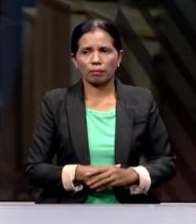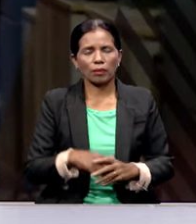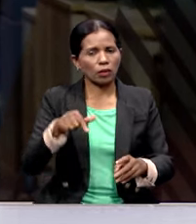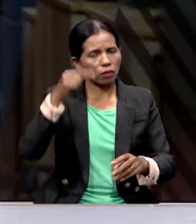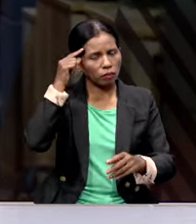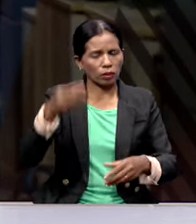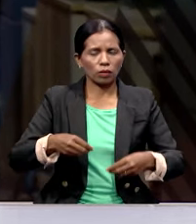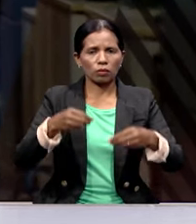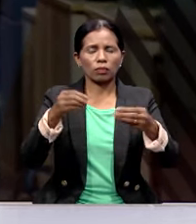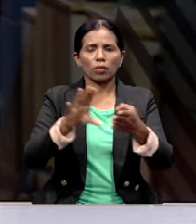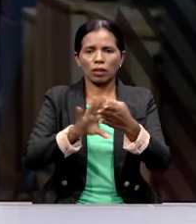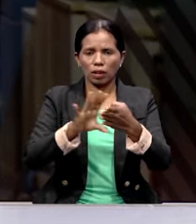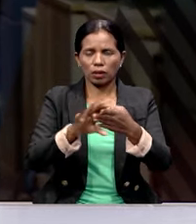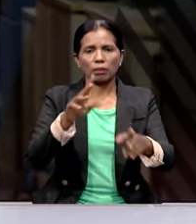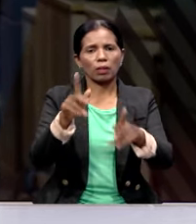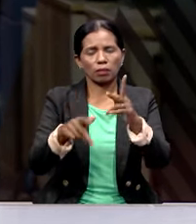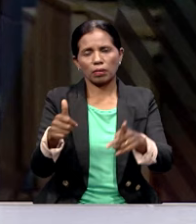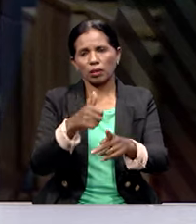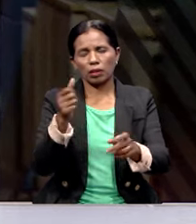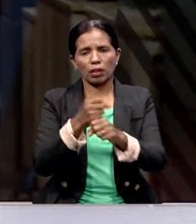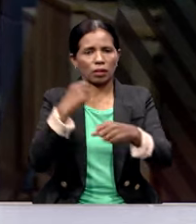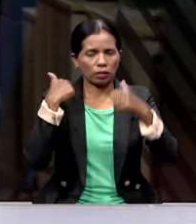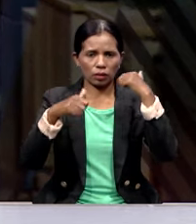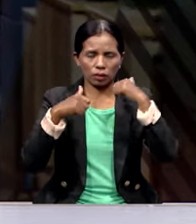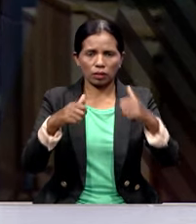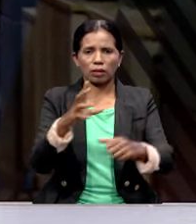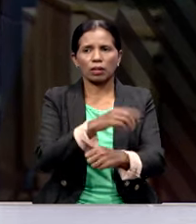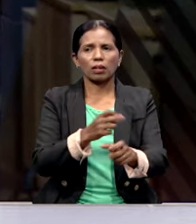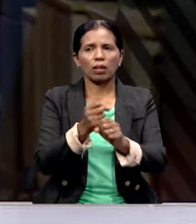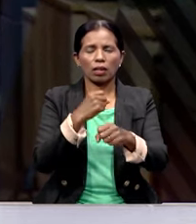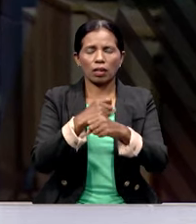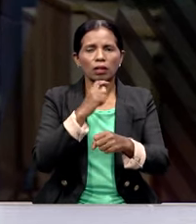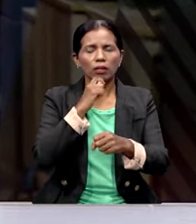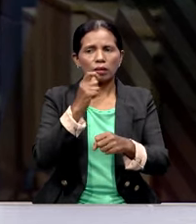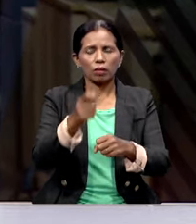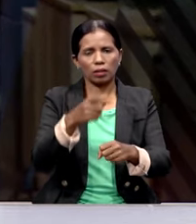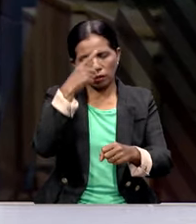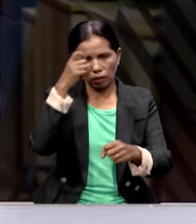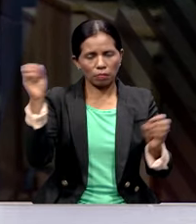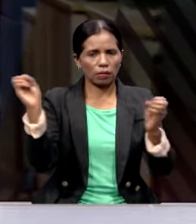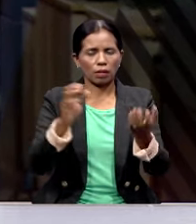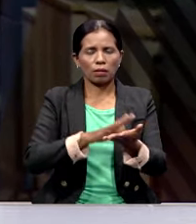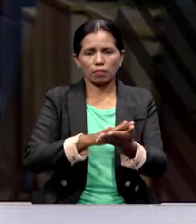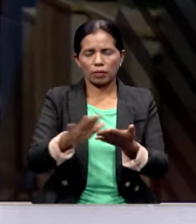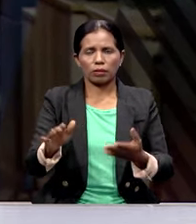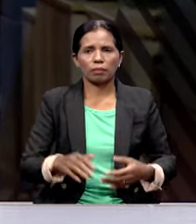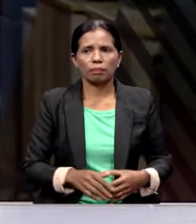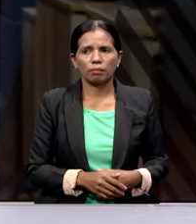Governo se fa notificação ba cidadão Balong nebe halo atividade operador produz tahu no tempe tambala higiene.